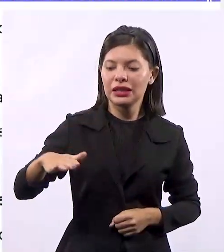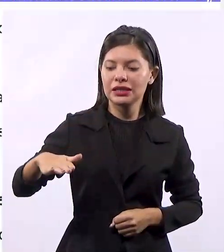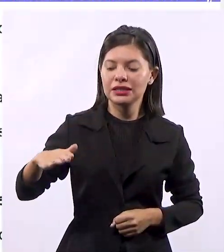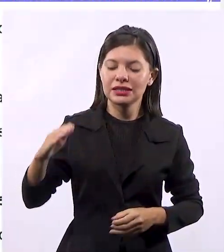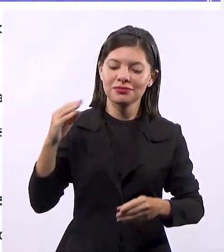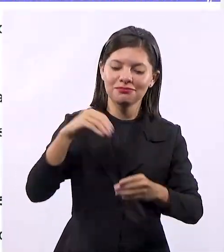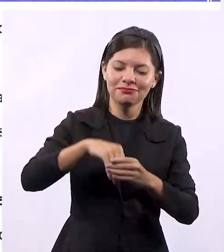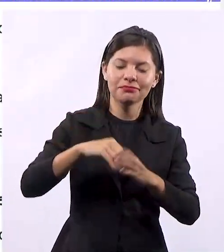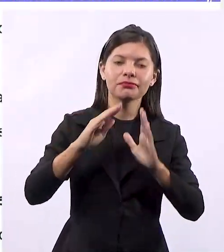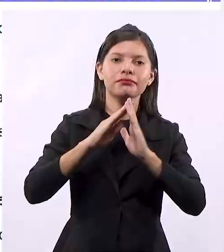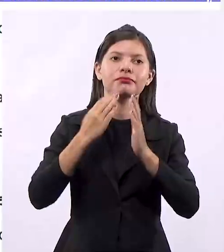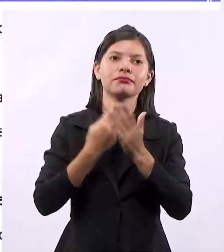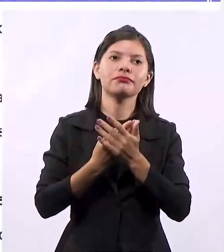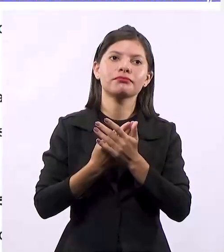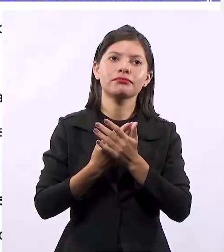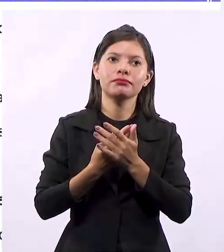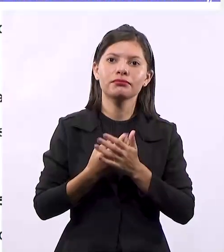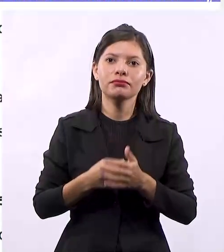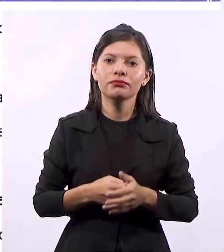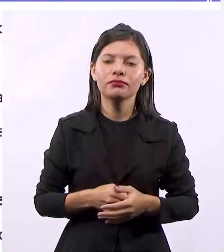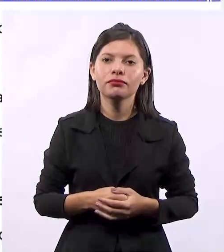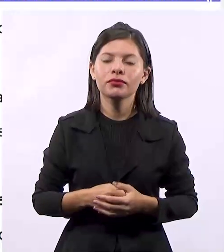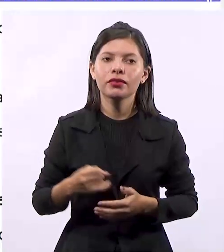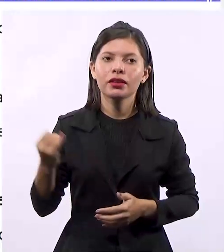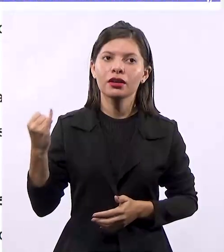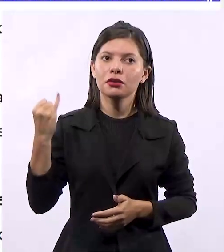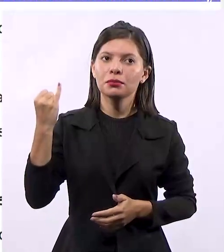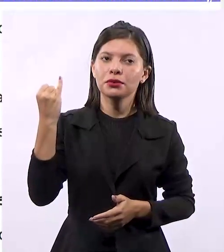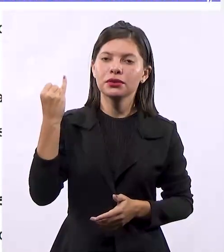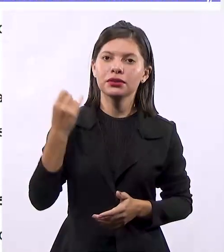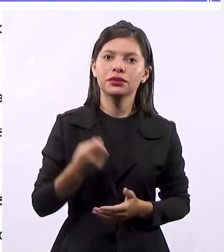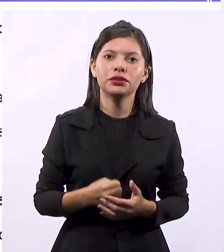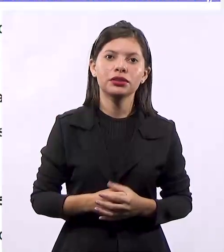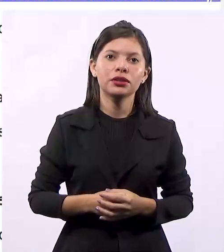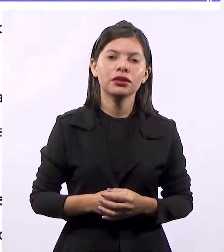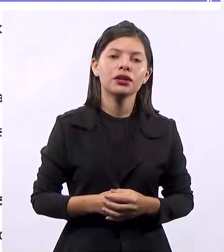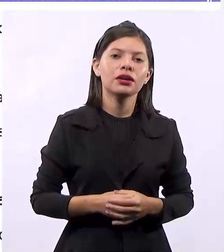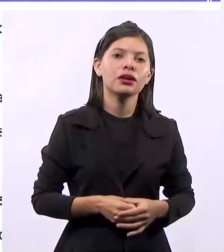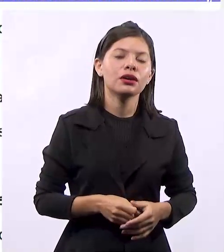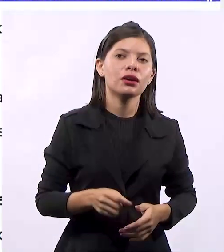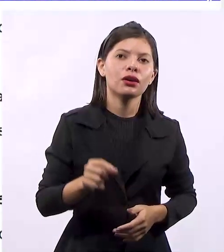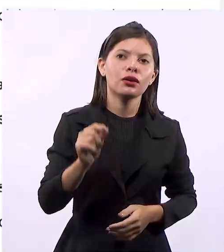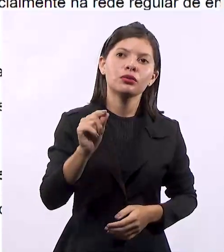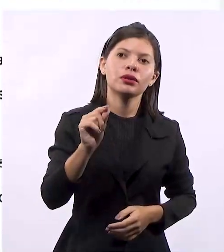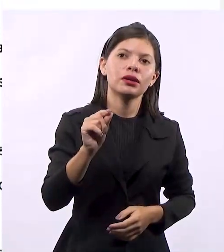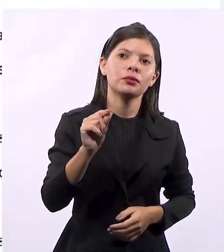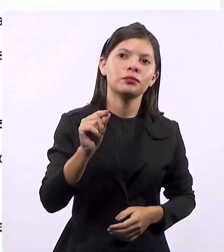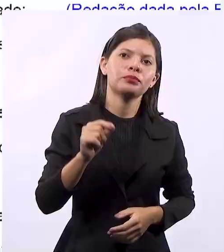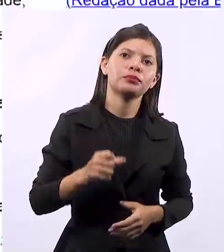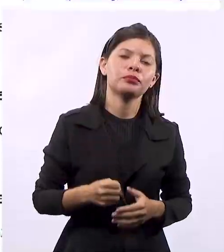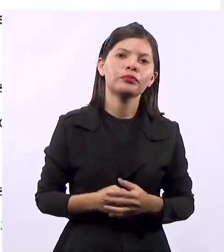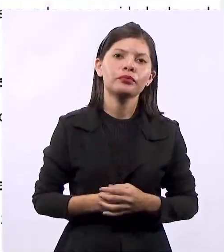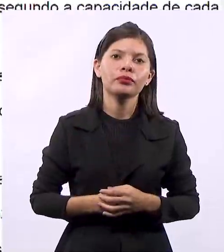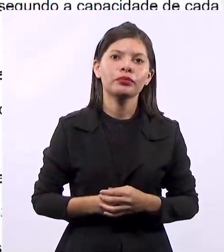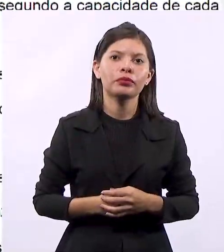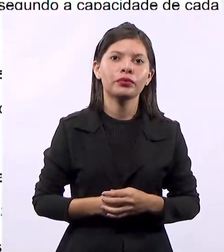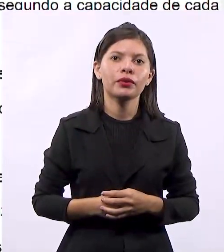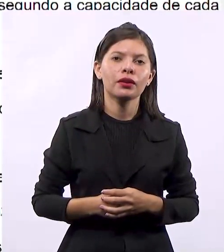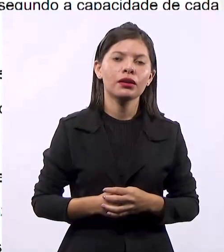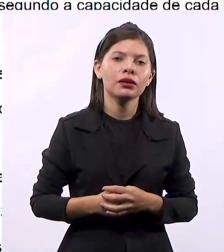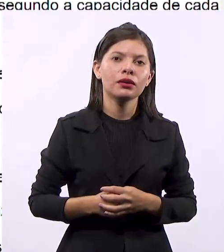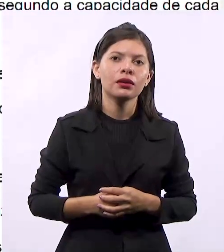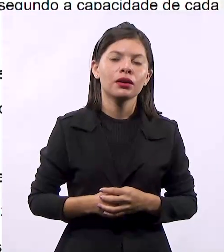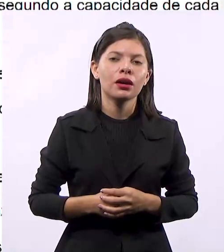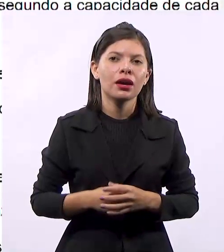Então, a partir dos 4 anos, a criança tem que estar na escola. Depois, no inciso 2, ele vai dizer o quê? Ela